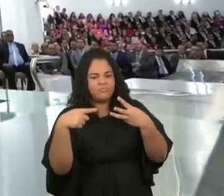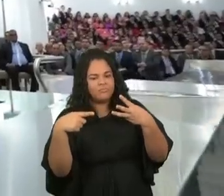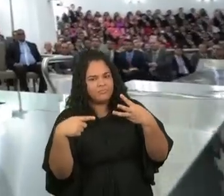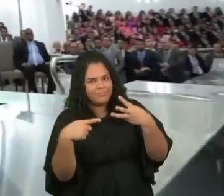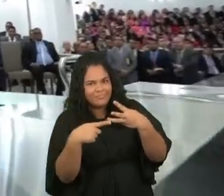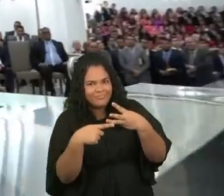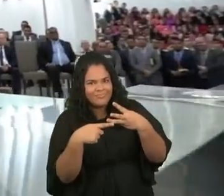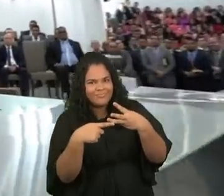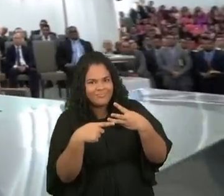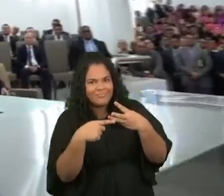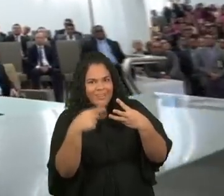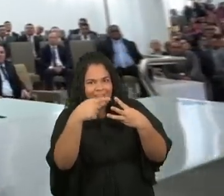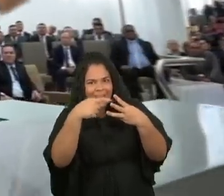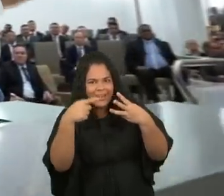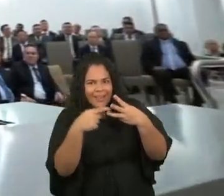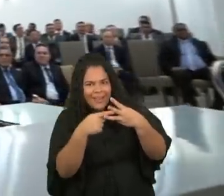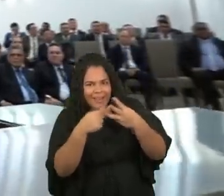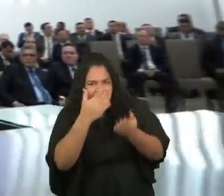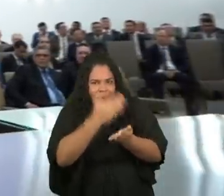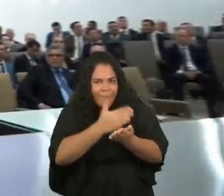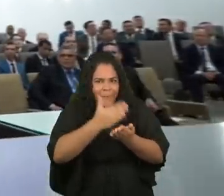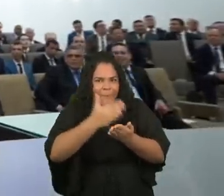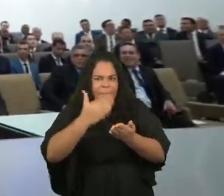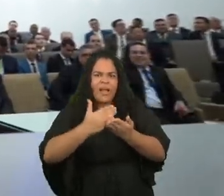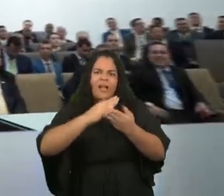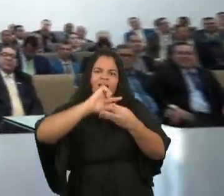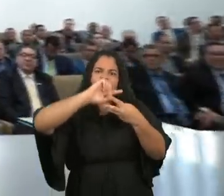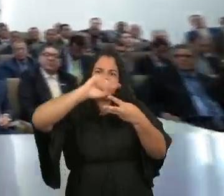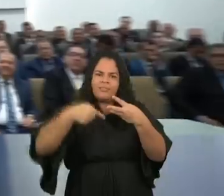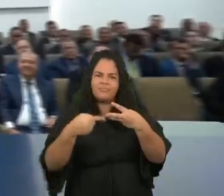três quarks. Vocês estão dormindo.